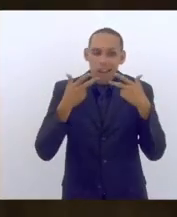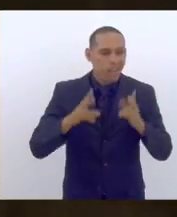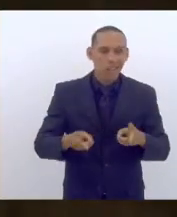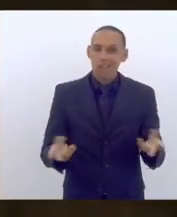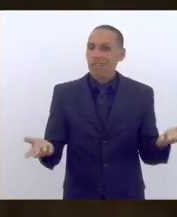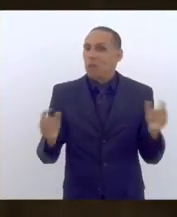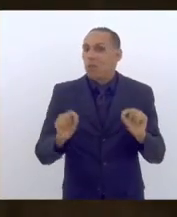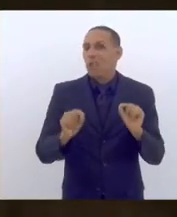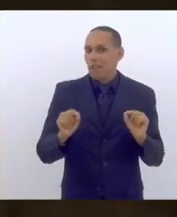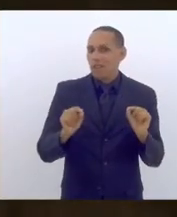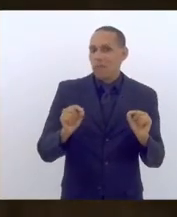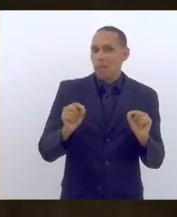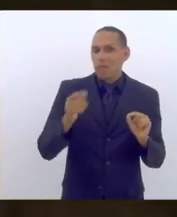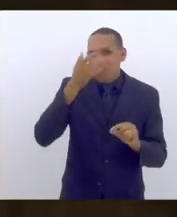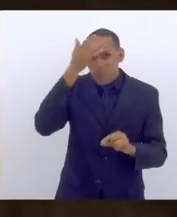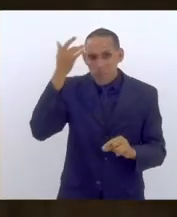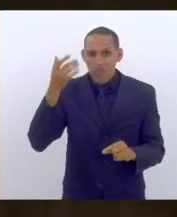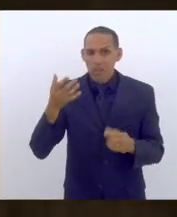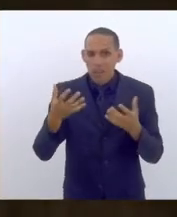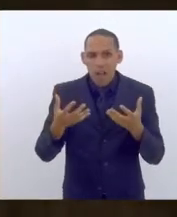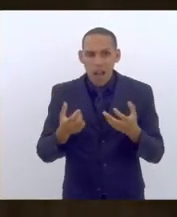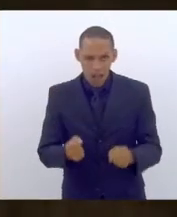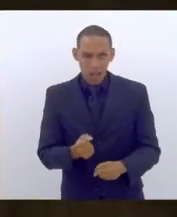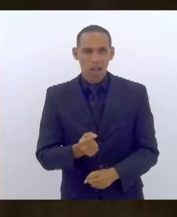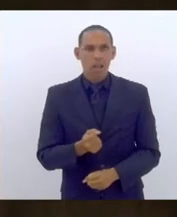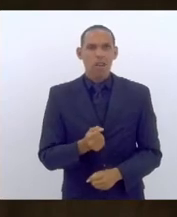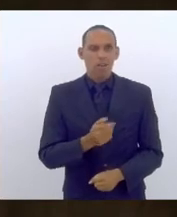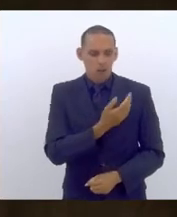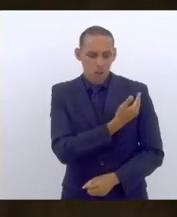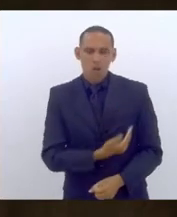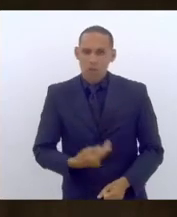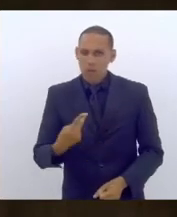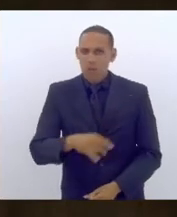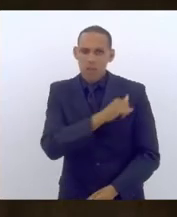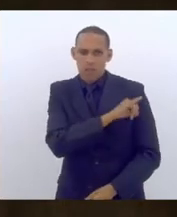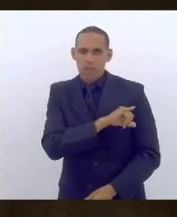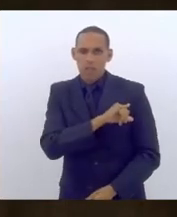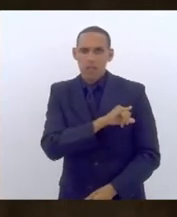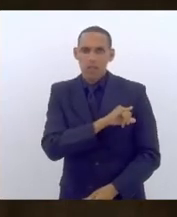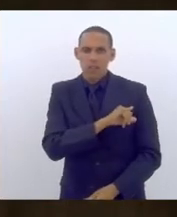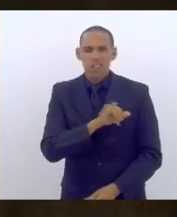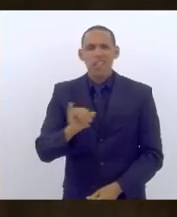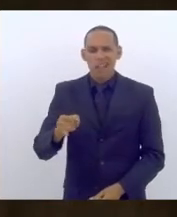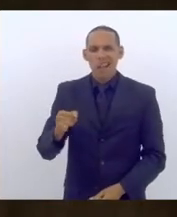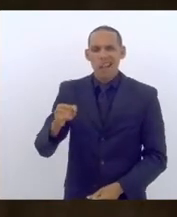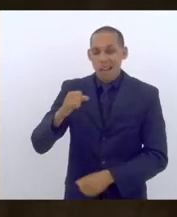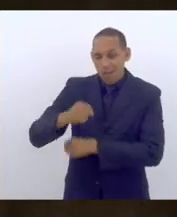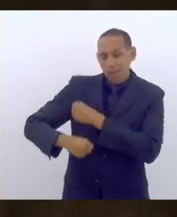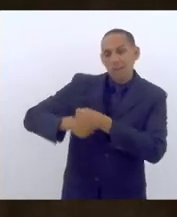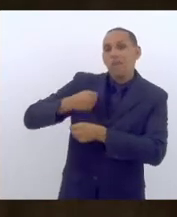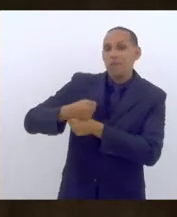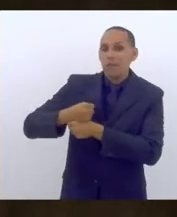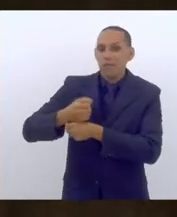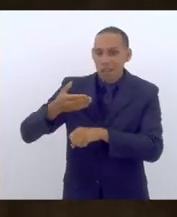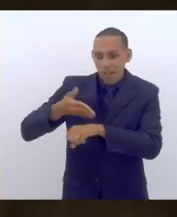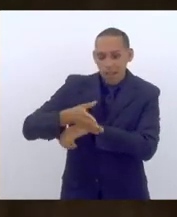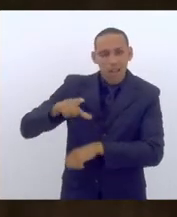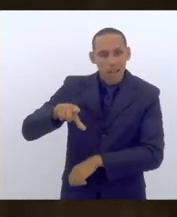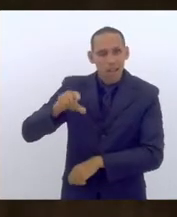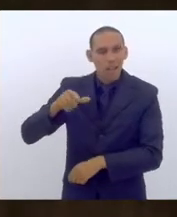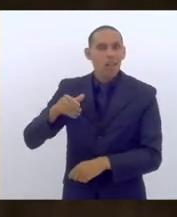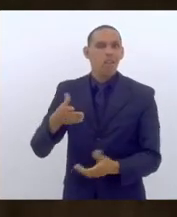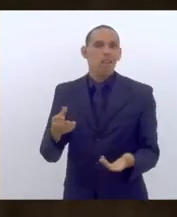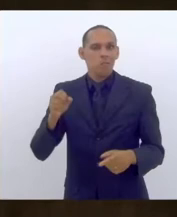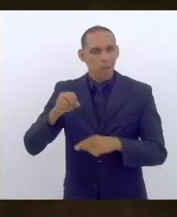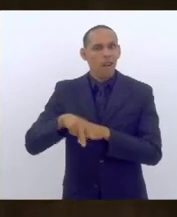quem assumiu o governo do estado do Rio de Janeiro a partir de Janeiro que vem quer dizer ele vai ter